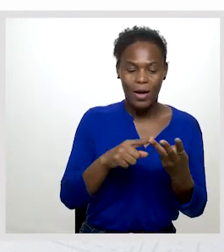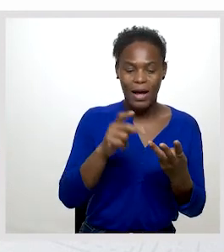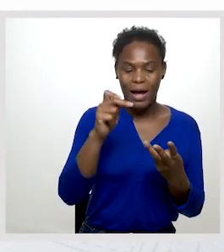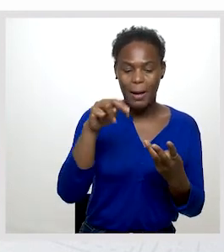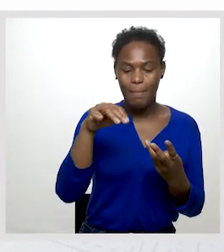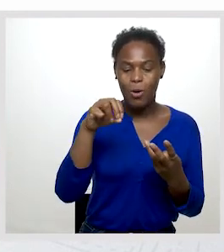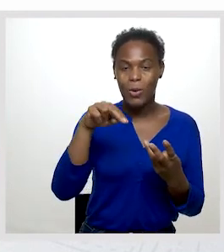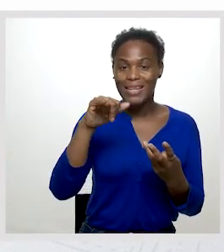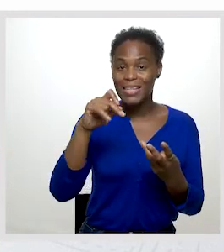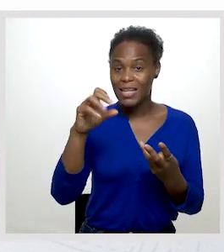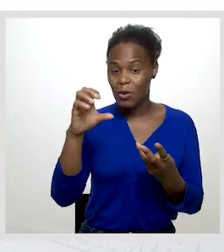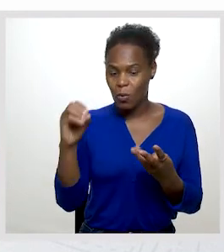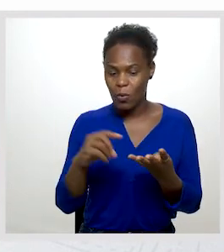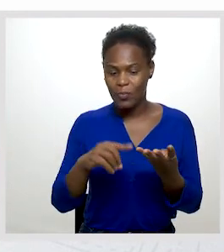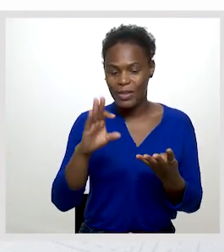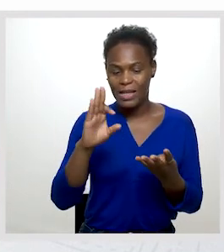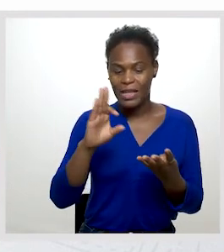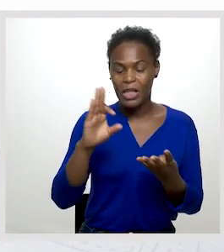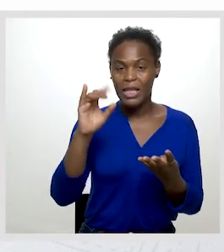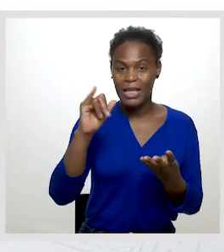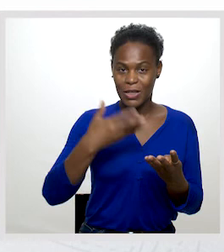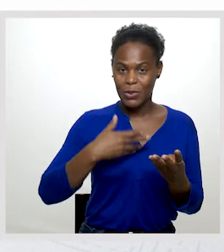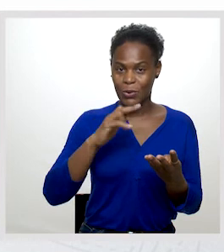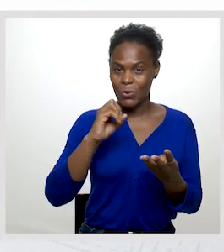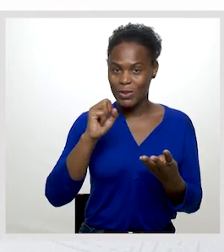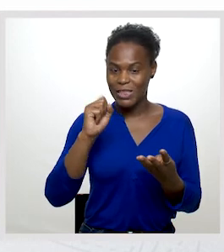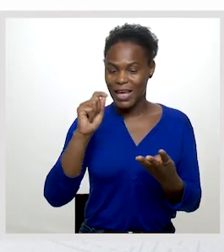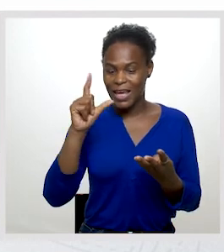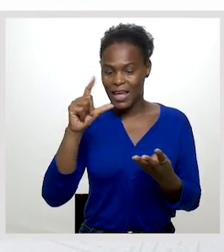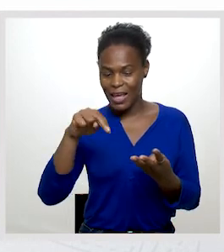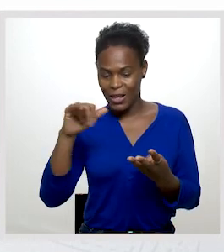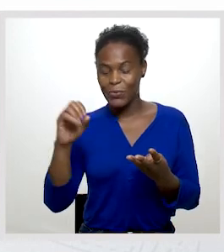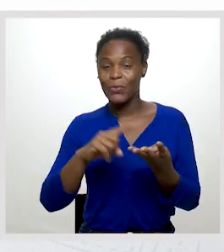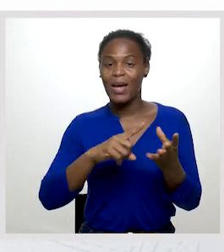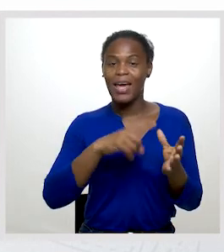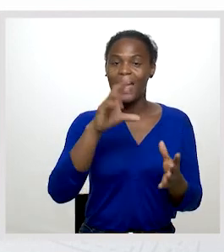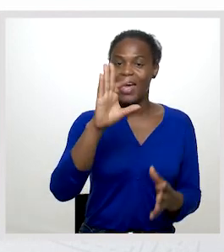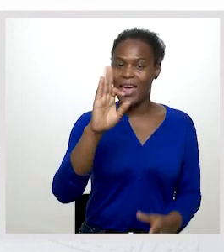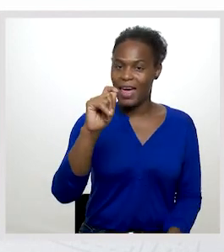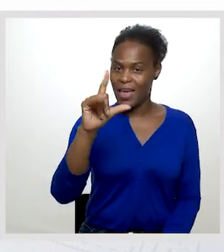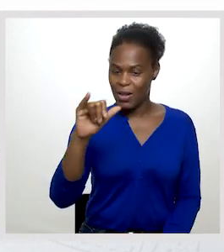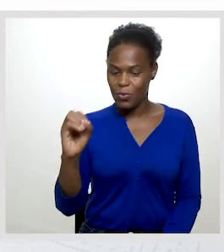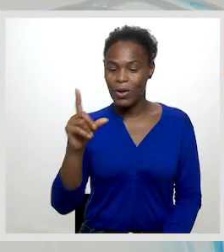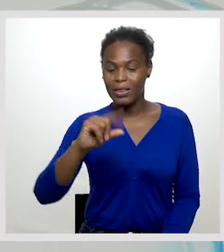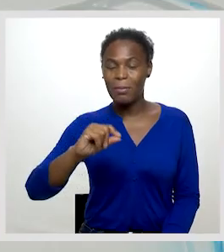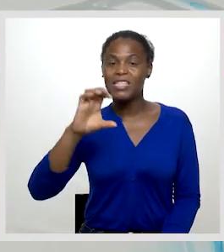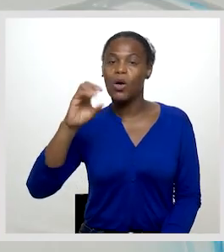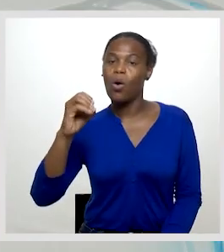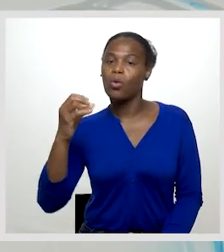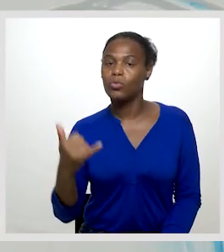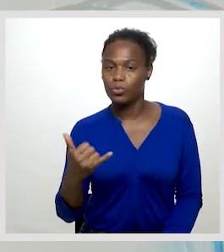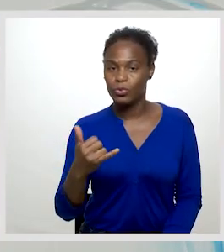água, amoníaco, hidrogênio, hélio e o dióxido de carbono. Isso nós estamos a referir